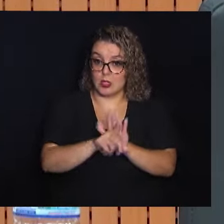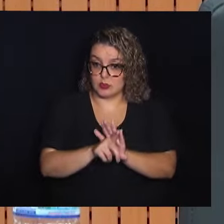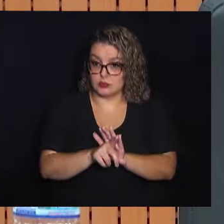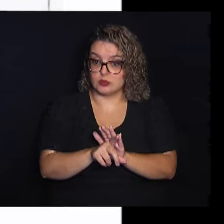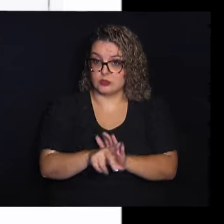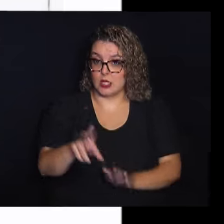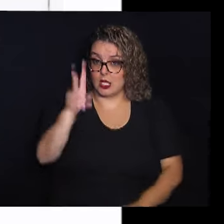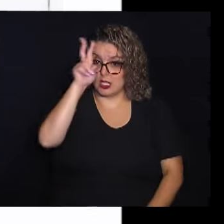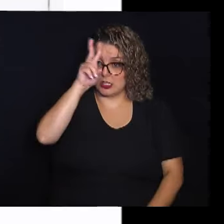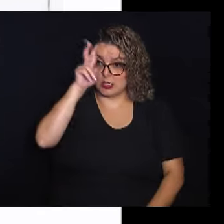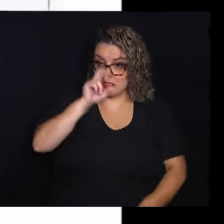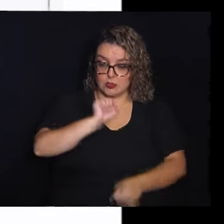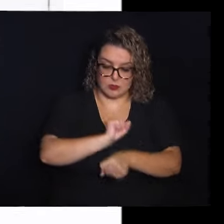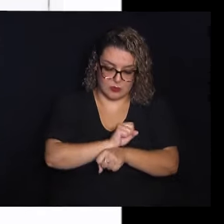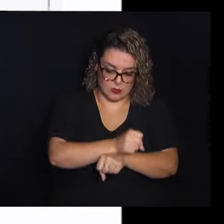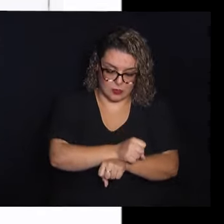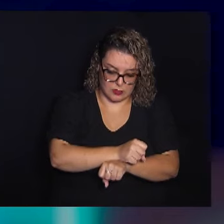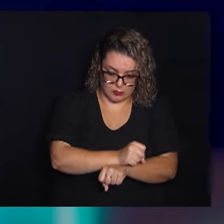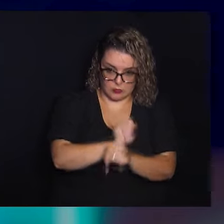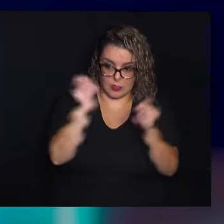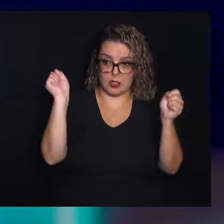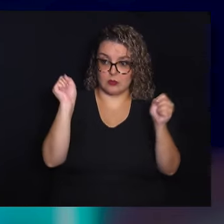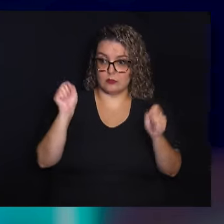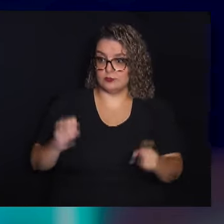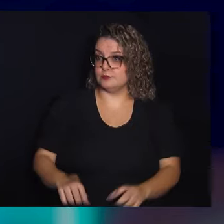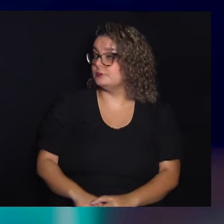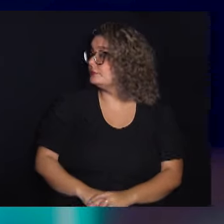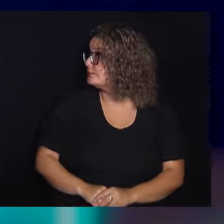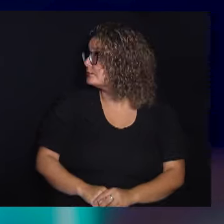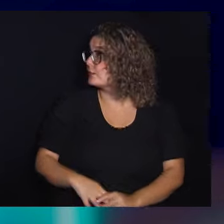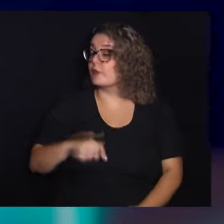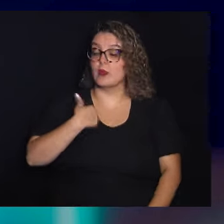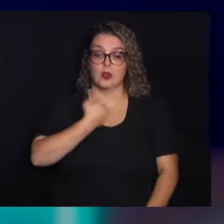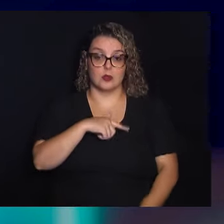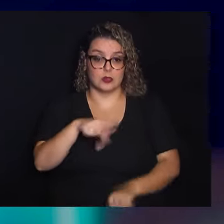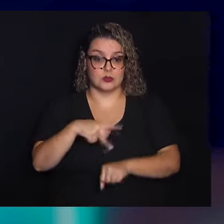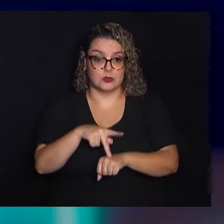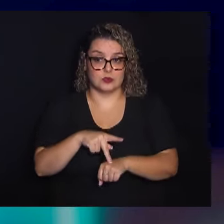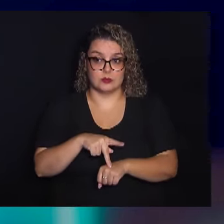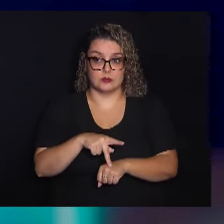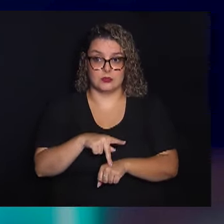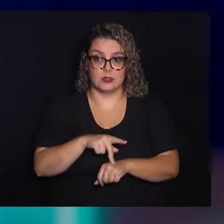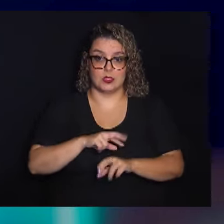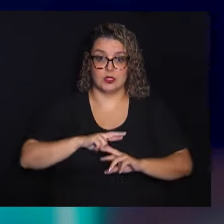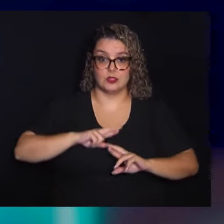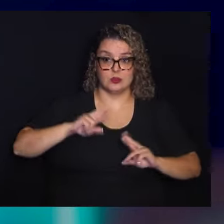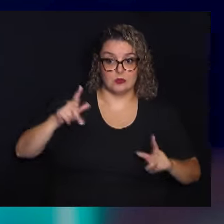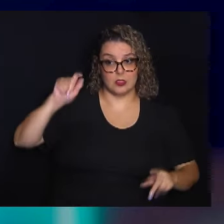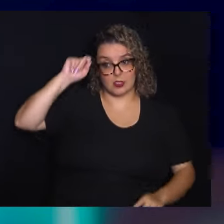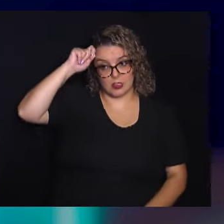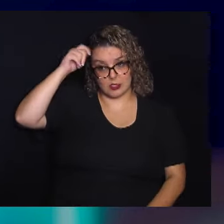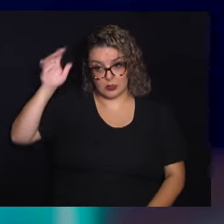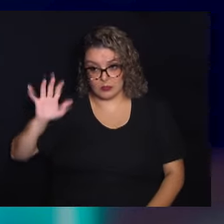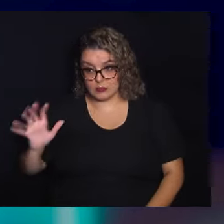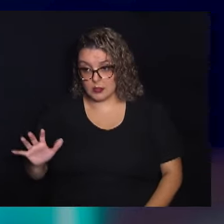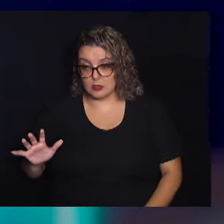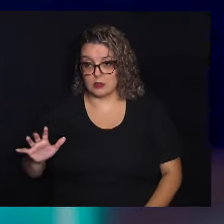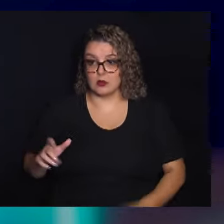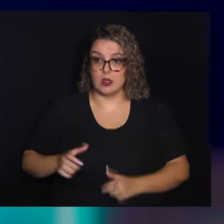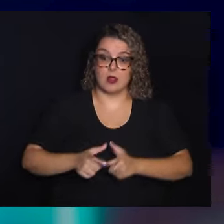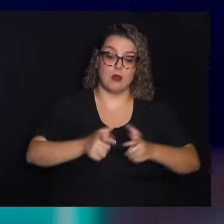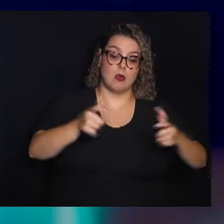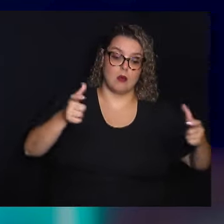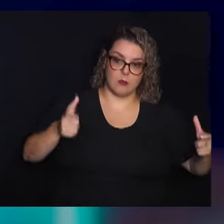da lei da história da Abolição nós estamos num país que é fora do continente africano a